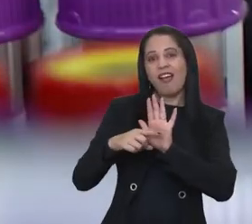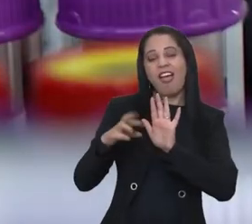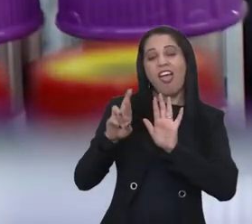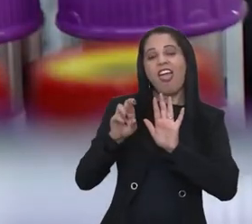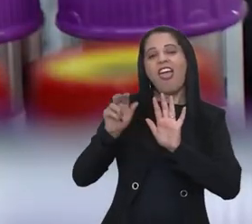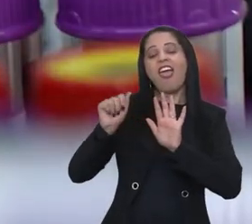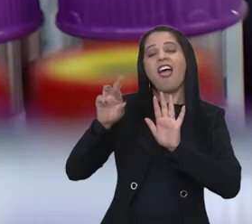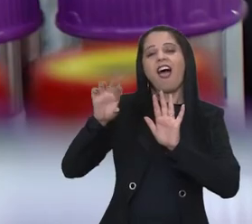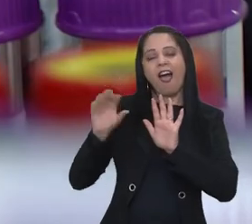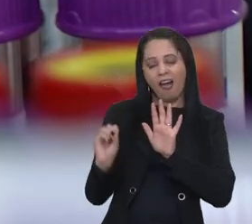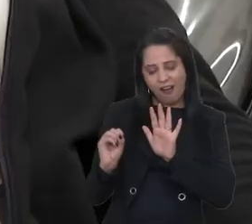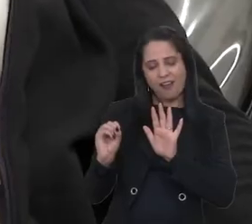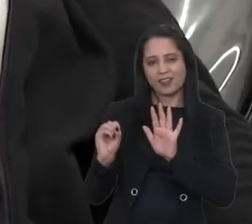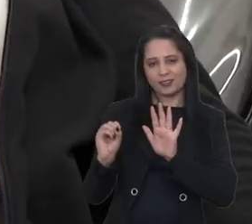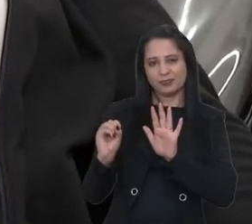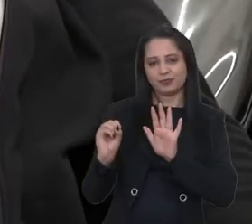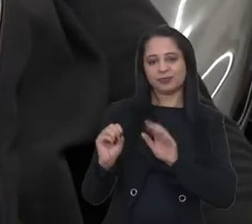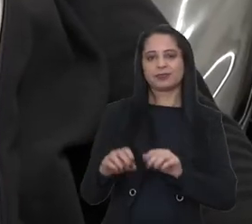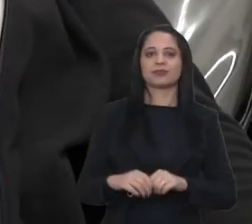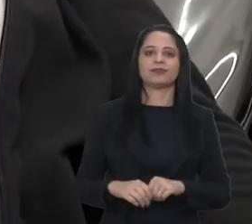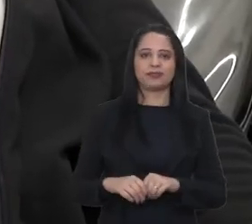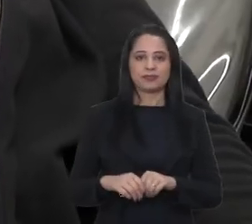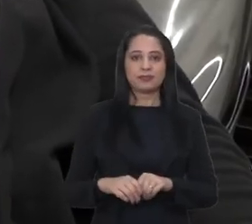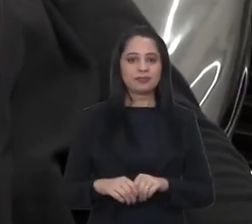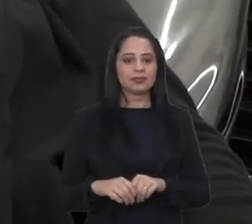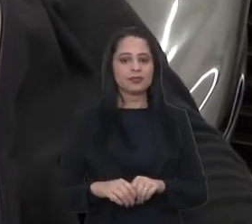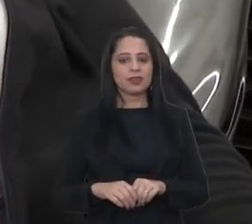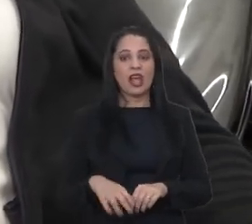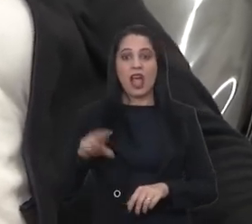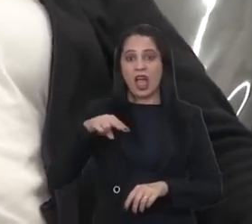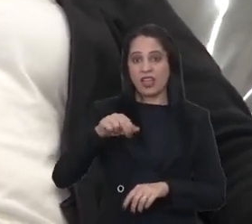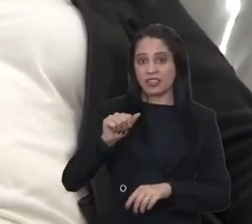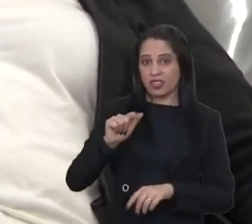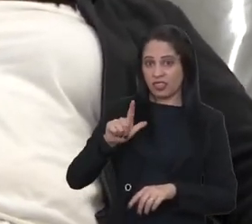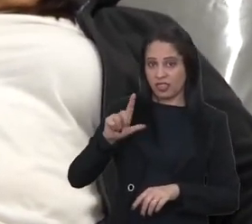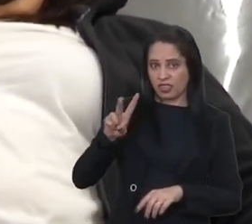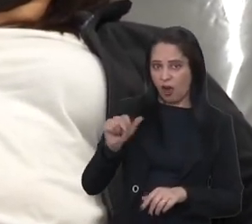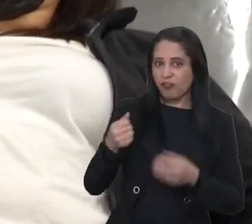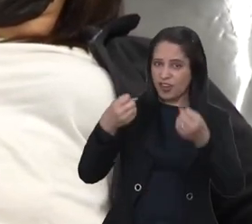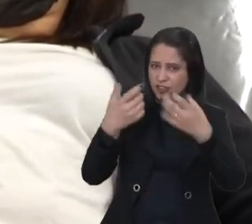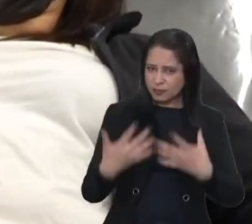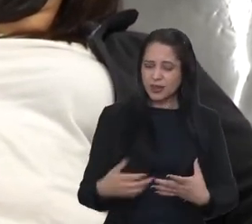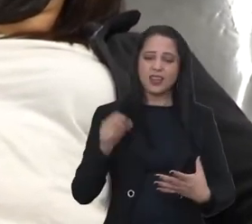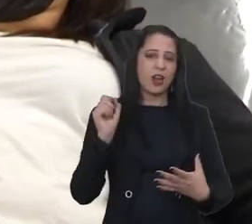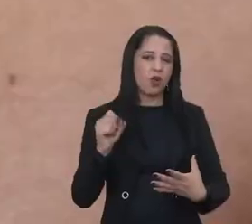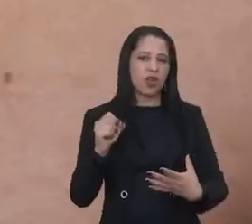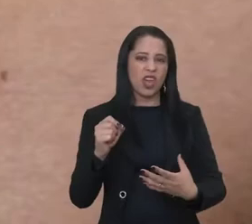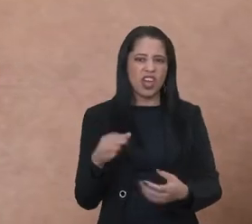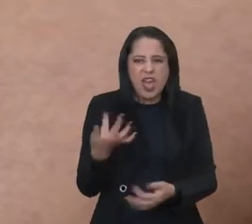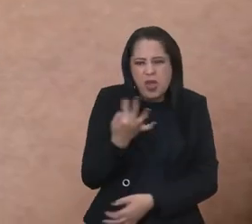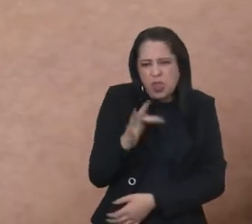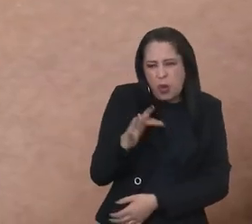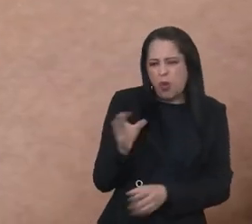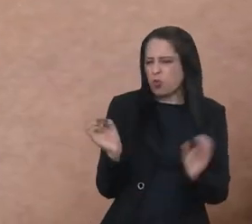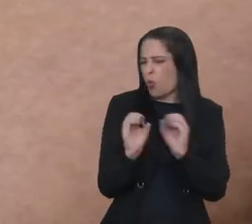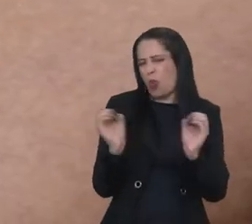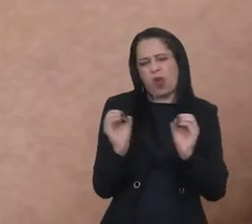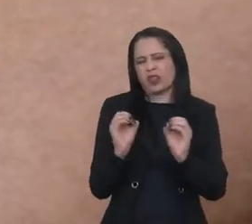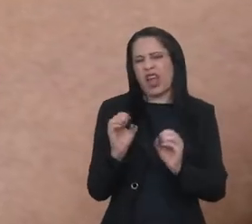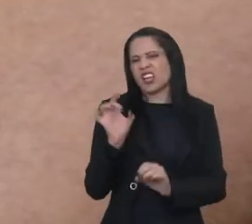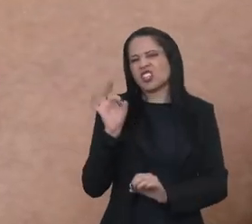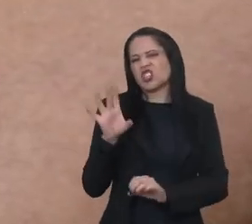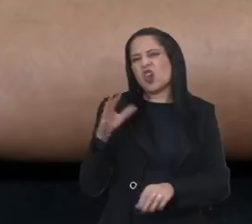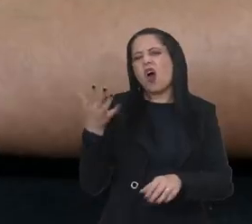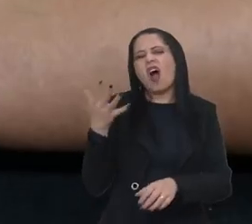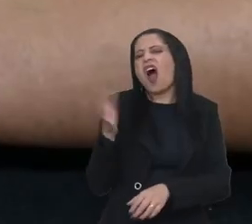de ser um tipo raro é universal e além de nalva que é doadora incentivar quem tem alguma insegurança o processo é